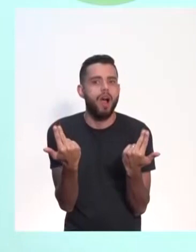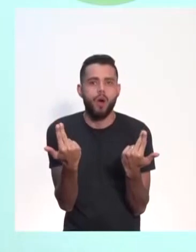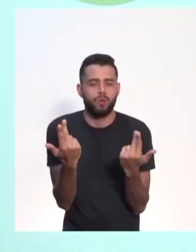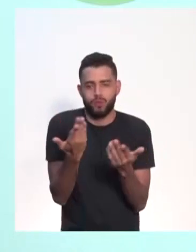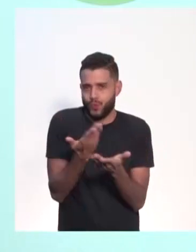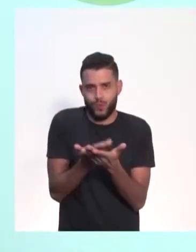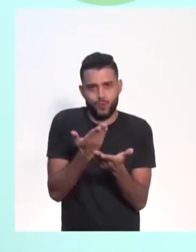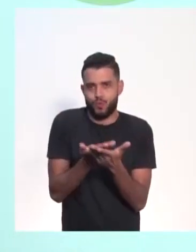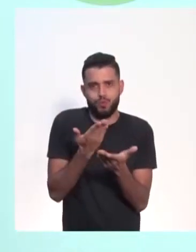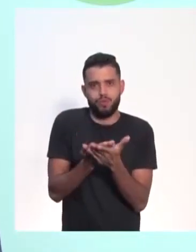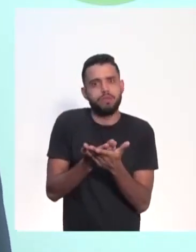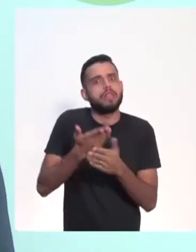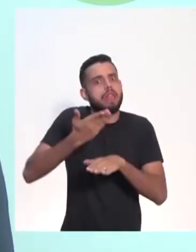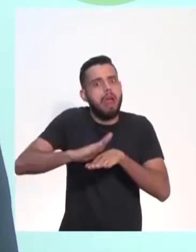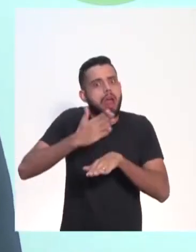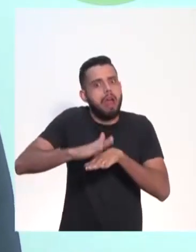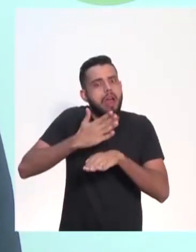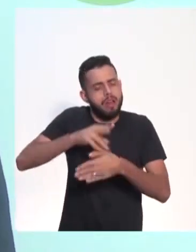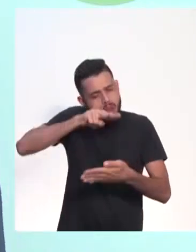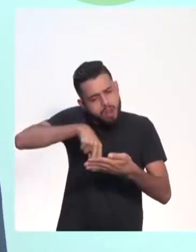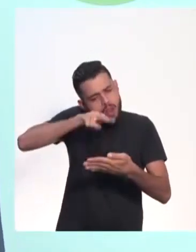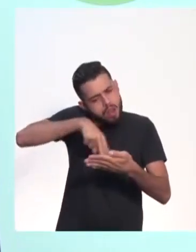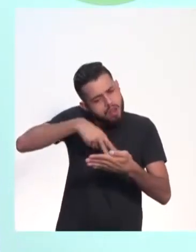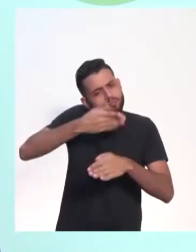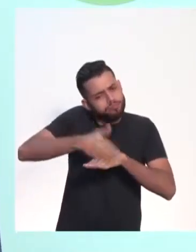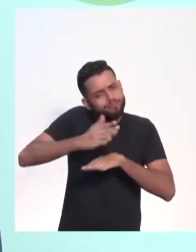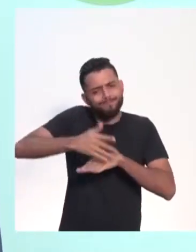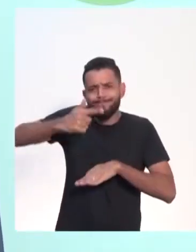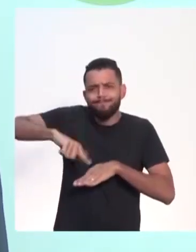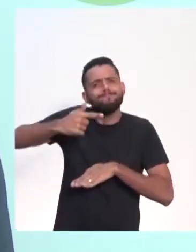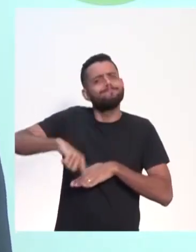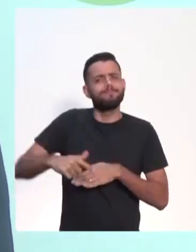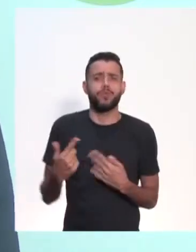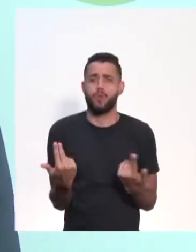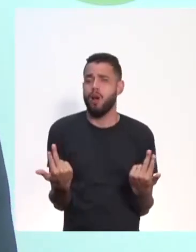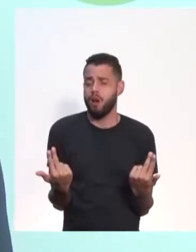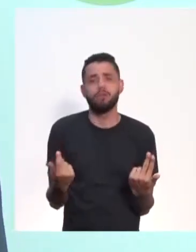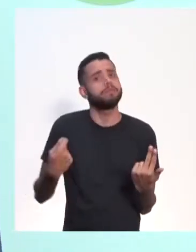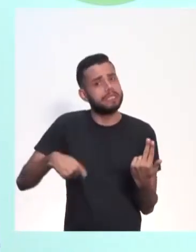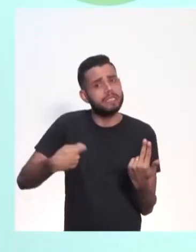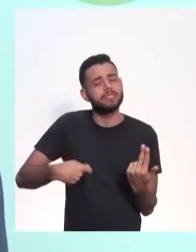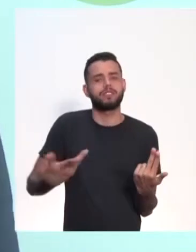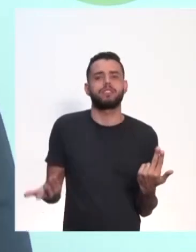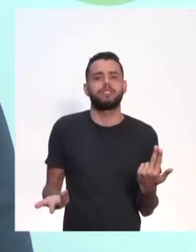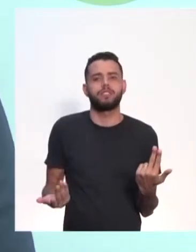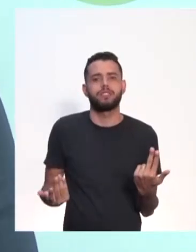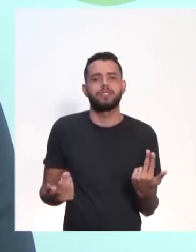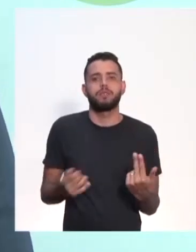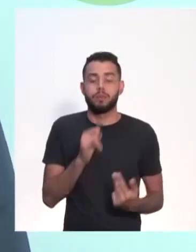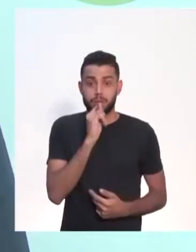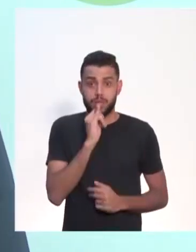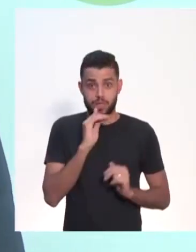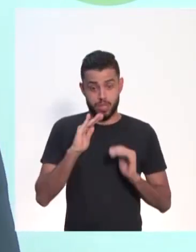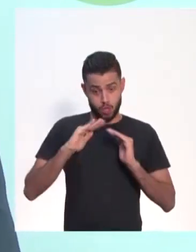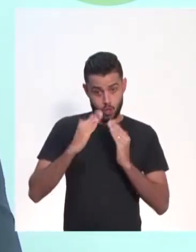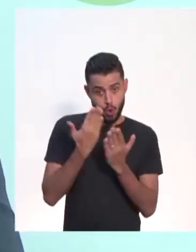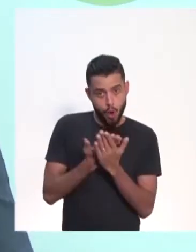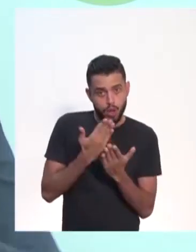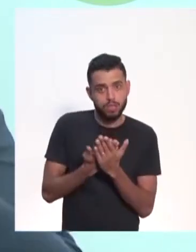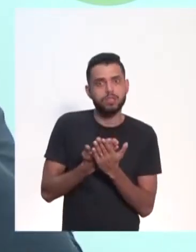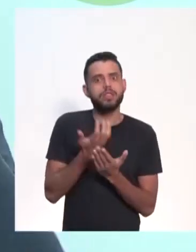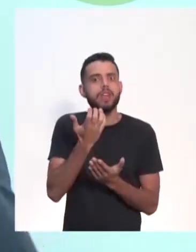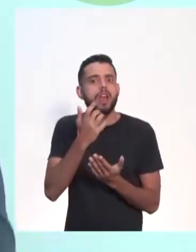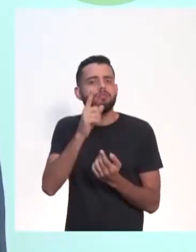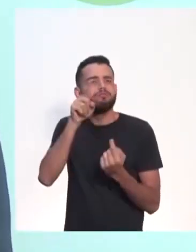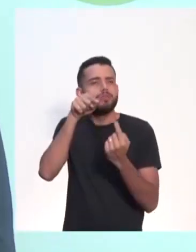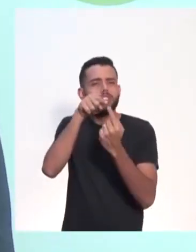nossos estudos. Quando a gente estuda na escola, quando a gente estuda pensando em atingir um novo conhecimento, a gente vai utilizar o